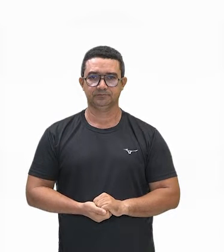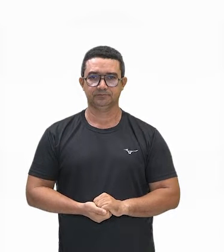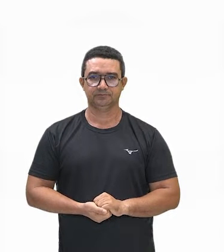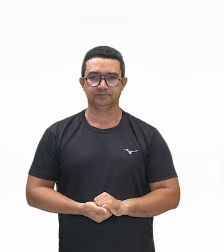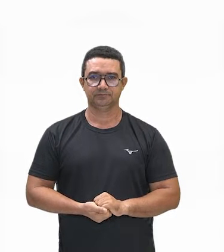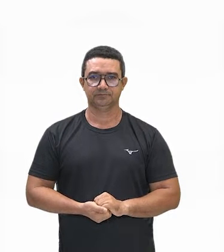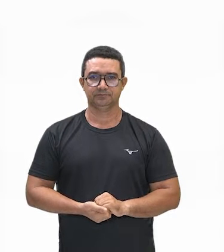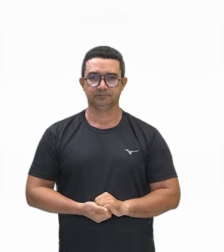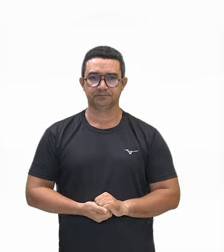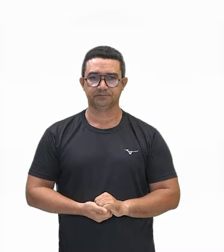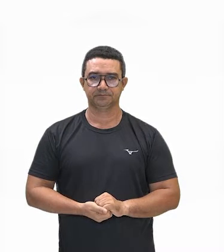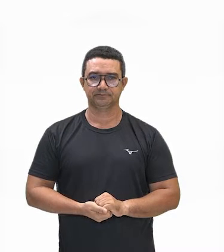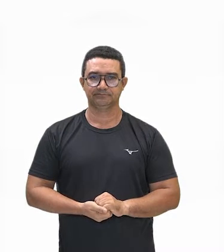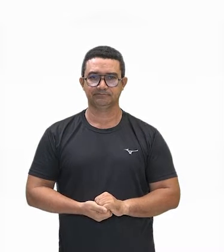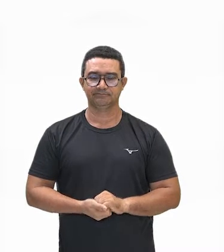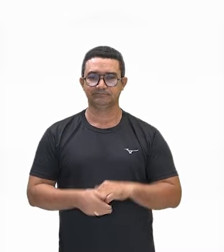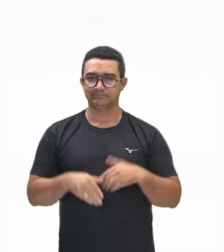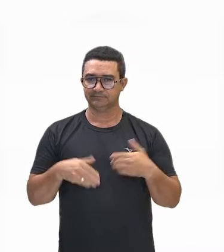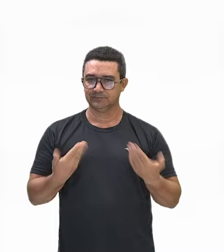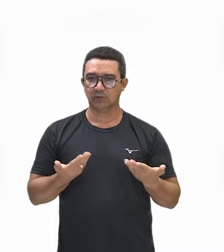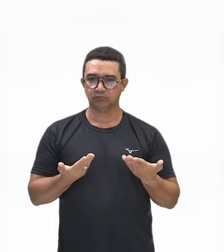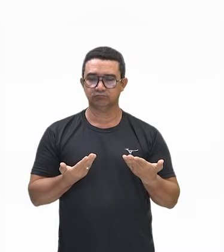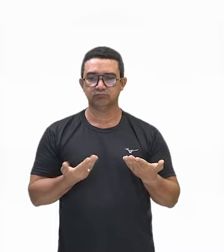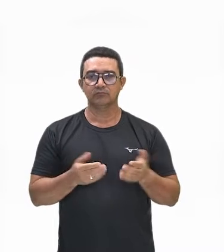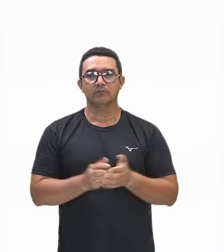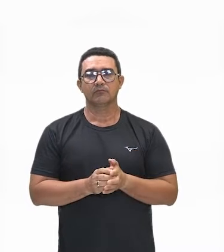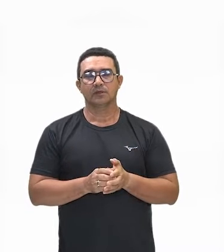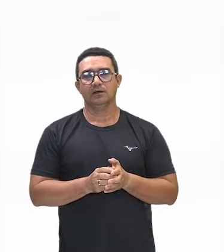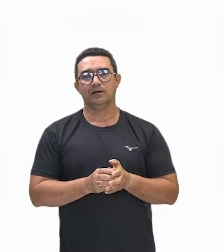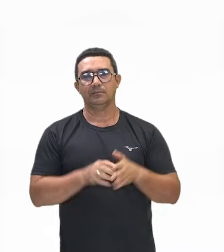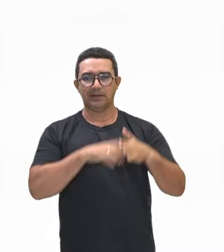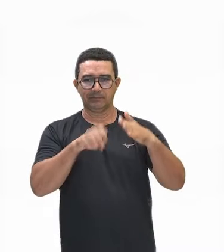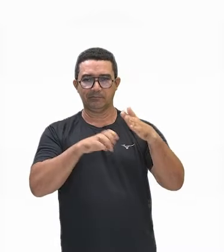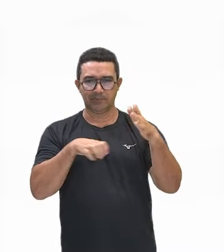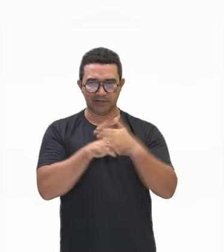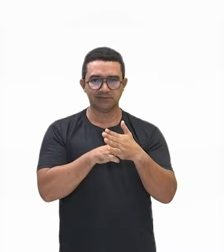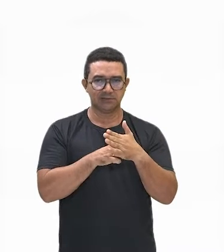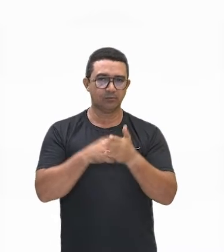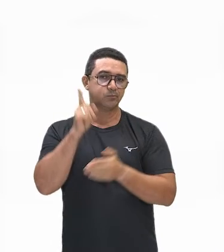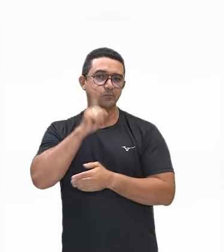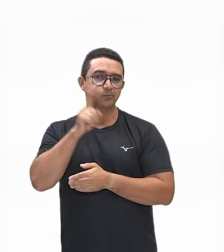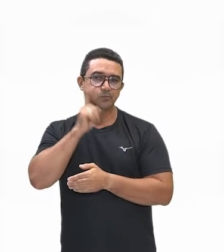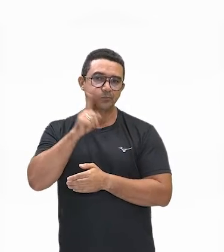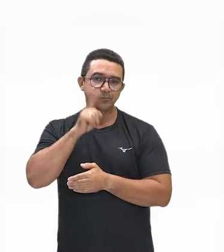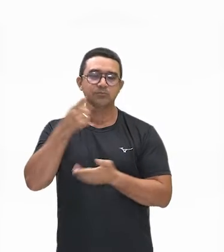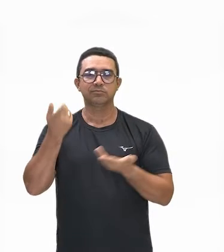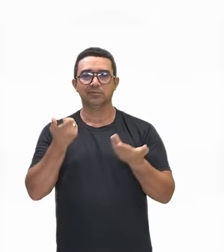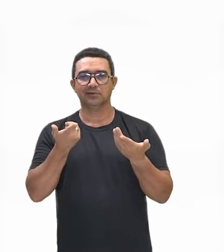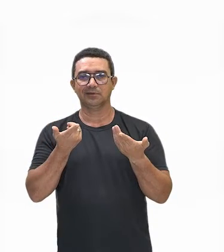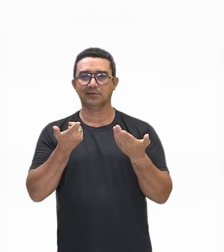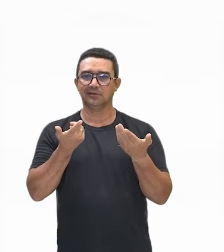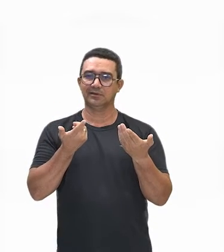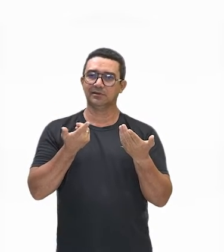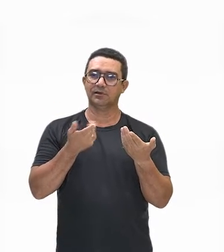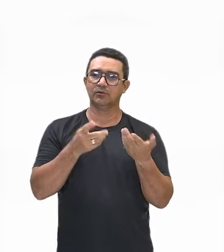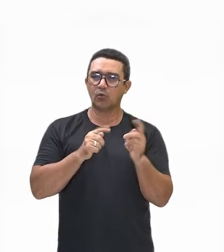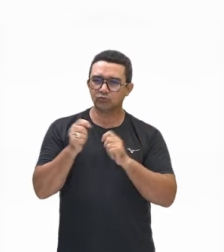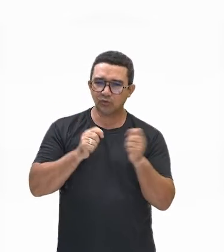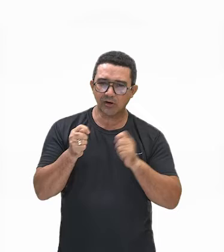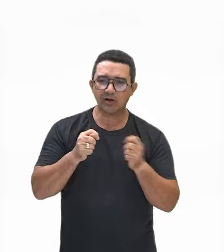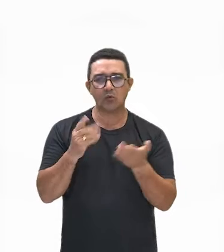cuida da administração de comida e drogas dos Estados Unidos, found some bodybuilding,